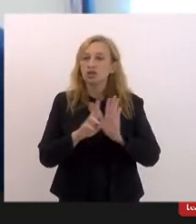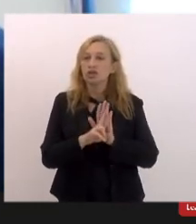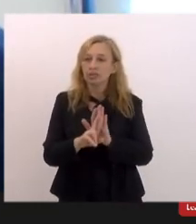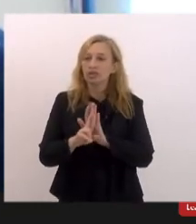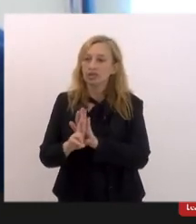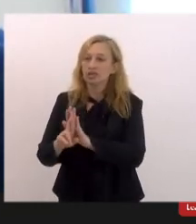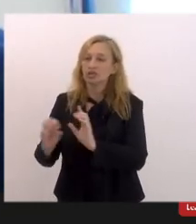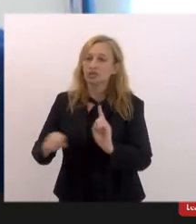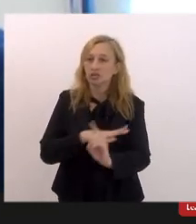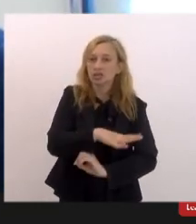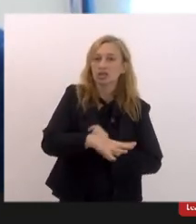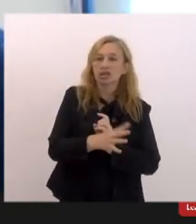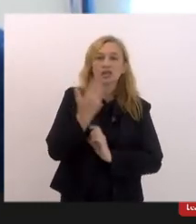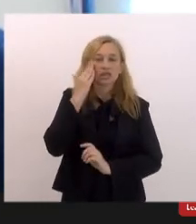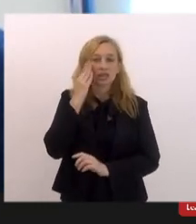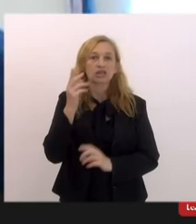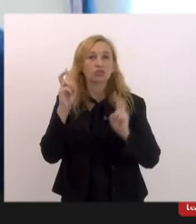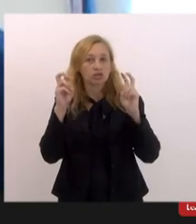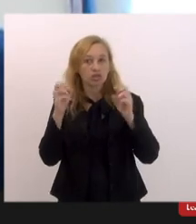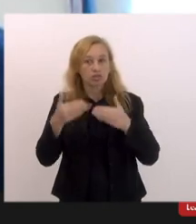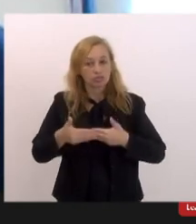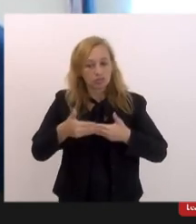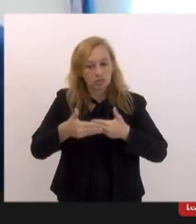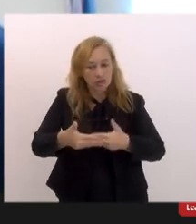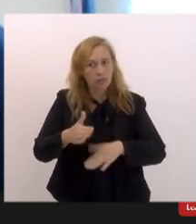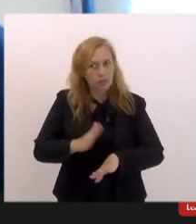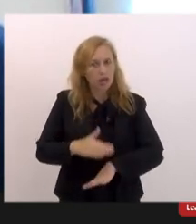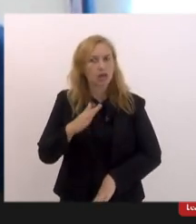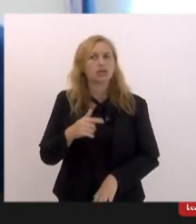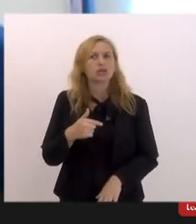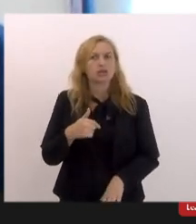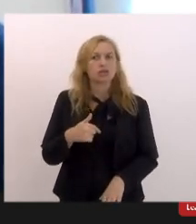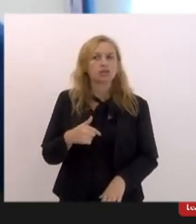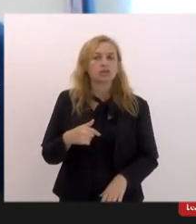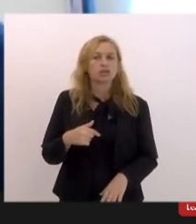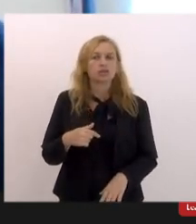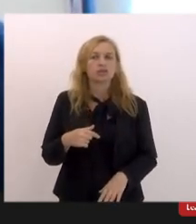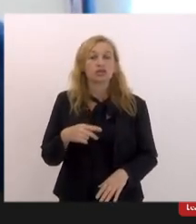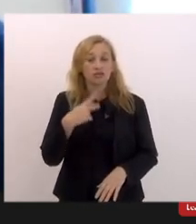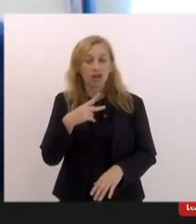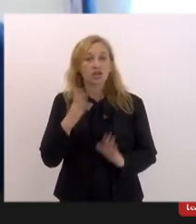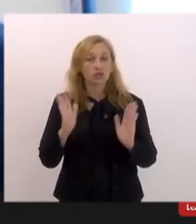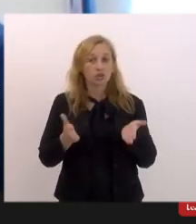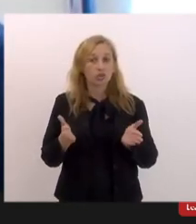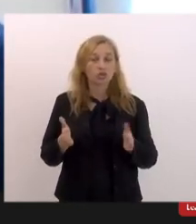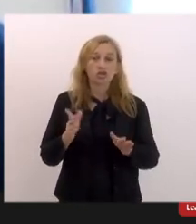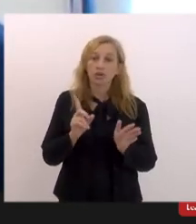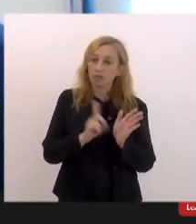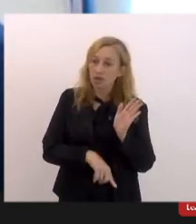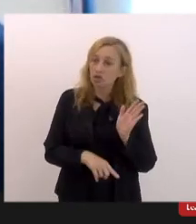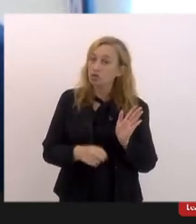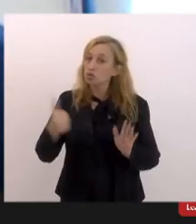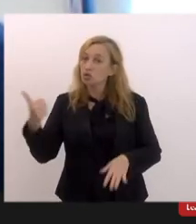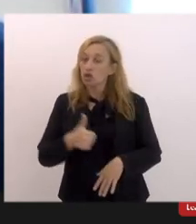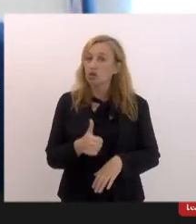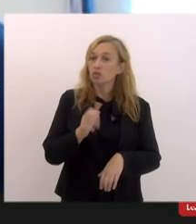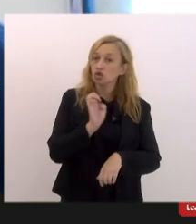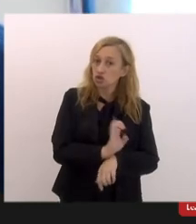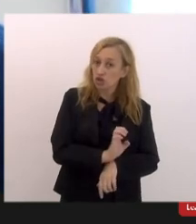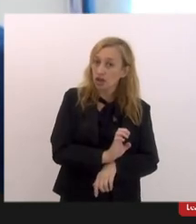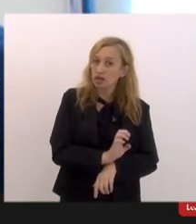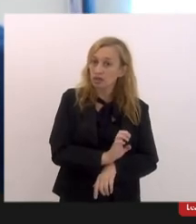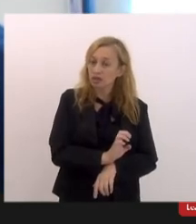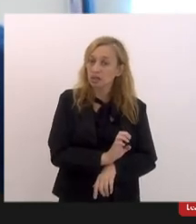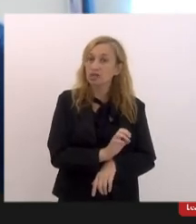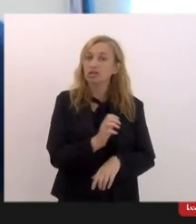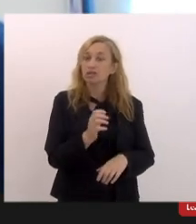sociais, mas entendo que esse é um tema que a gente tem que avançar, porque o que está colocado hoje é muito menos do que o Estado, né, tem condições